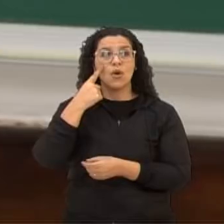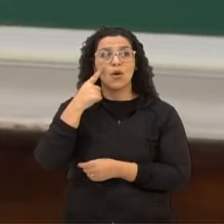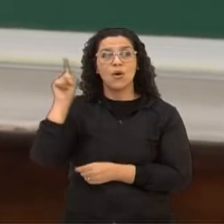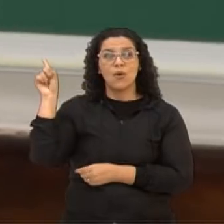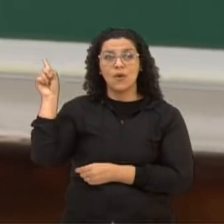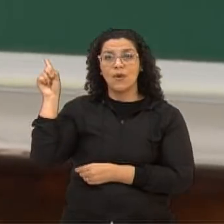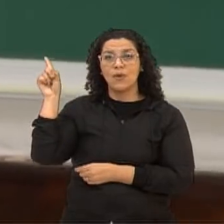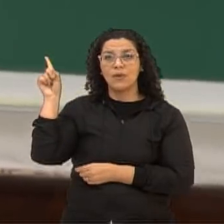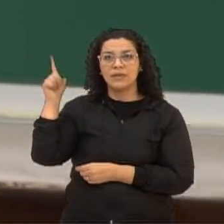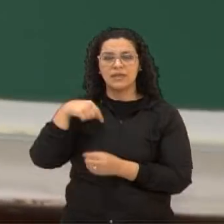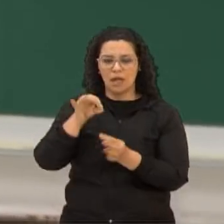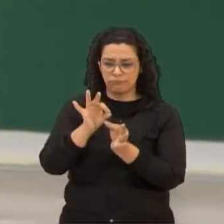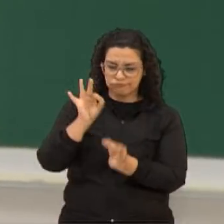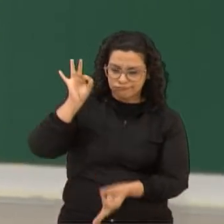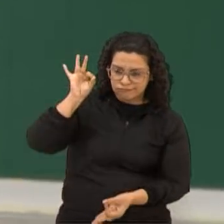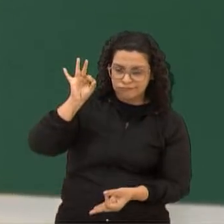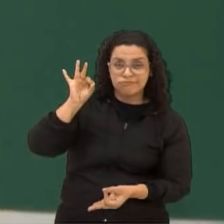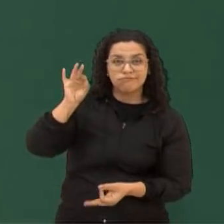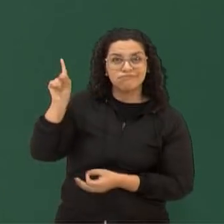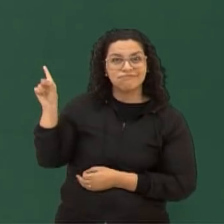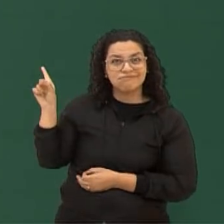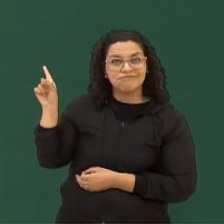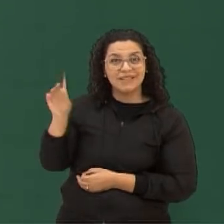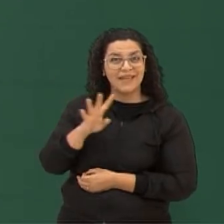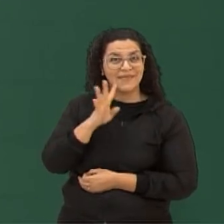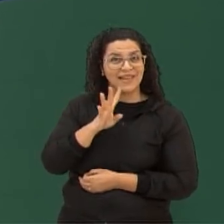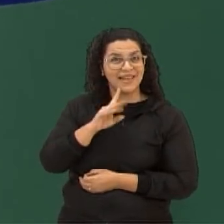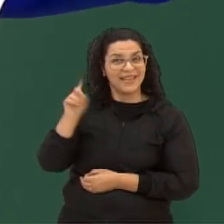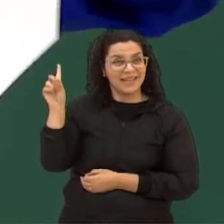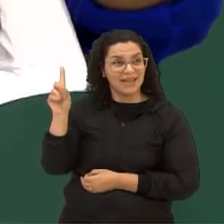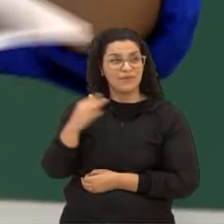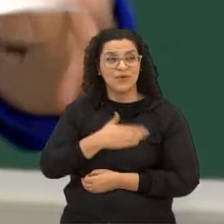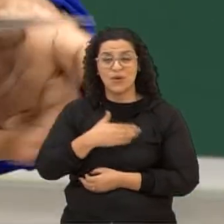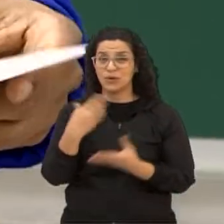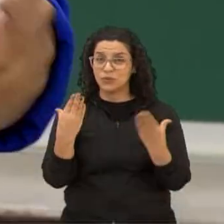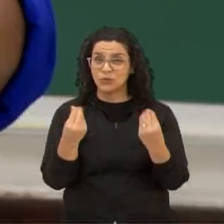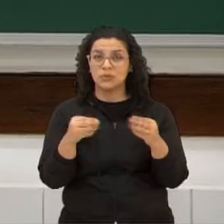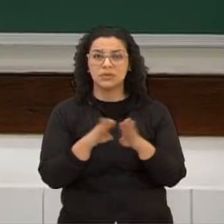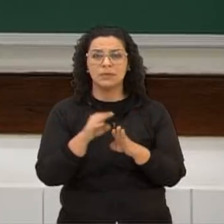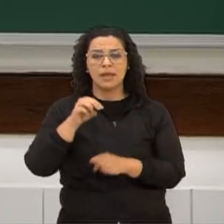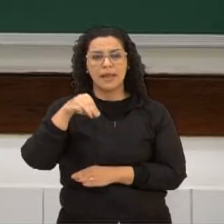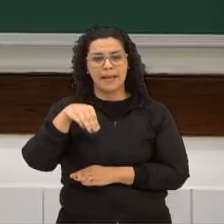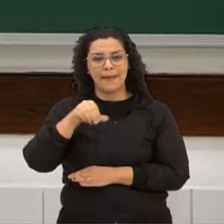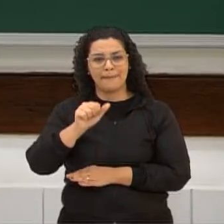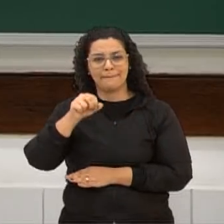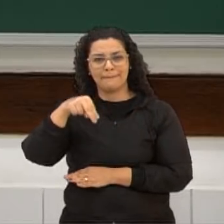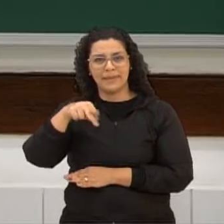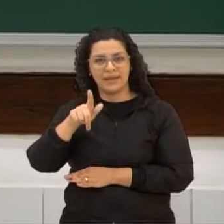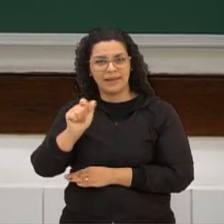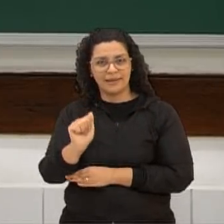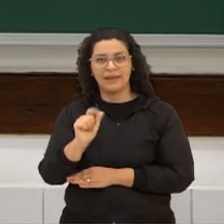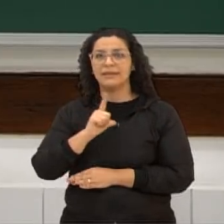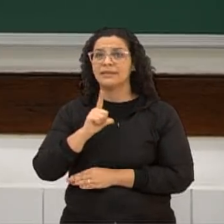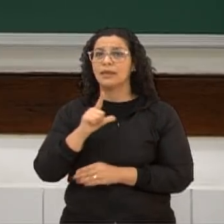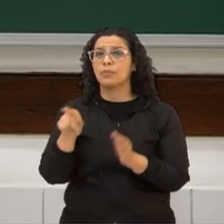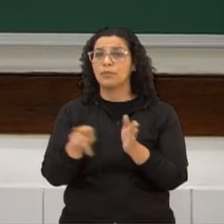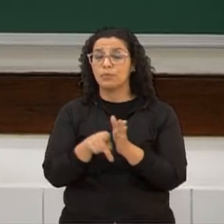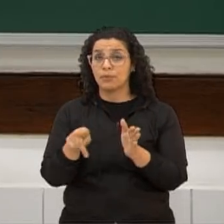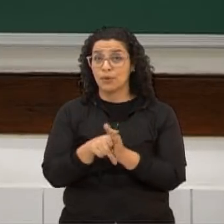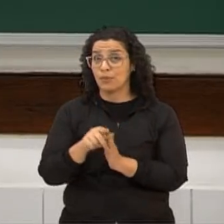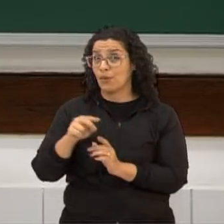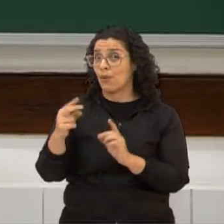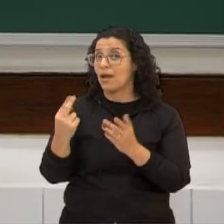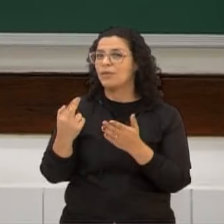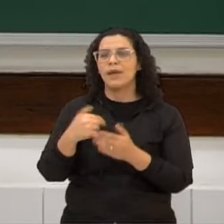interessante que ele vem, ó, um desenho muito legal dentro, eu gostava pra caramba. Então, esse aqui é um mangá que vocês